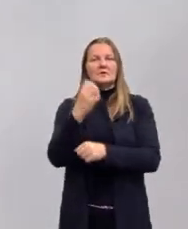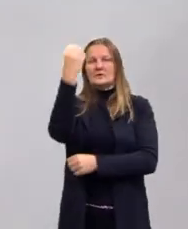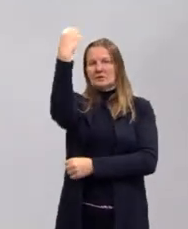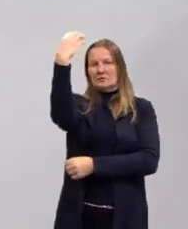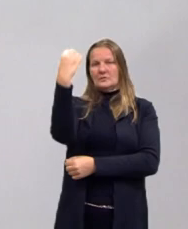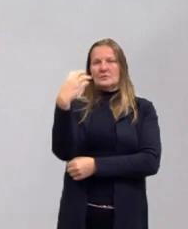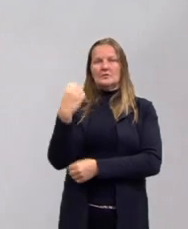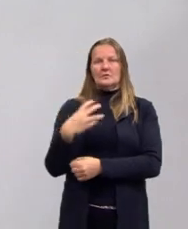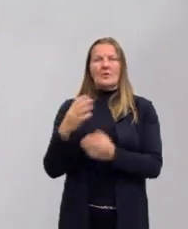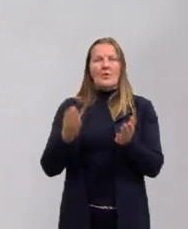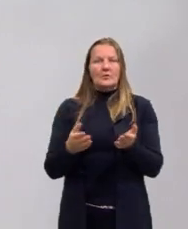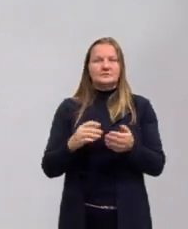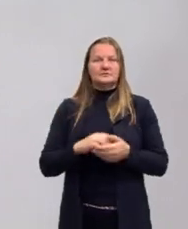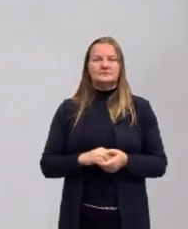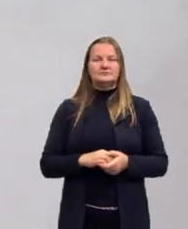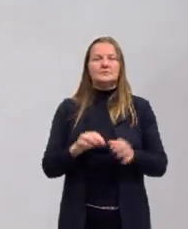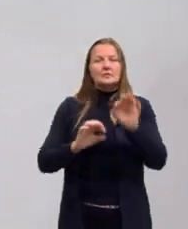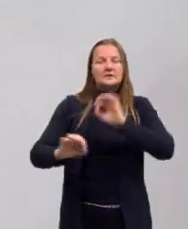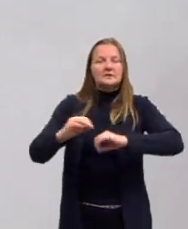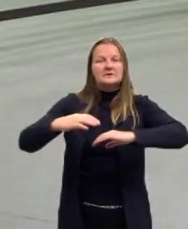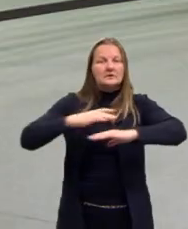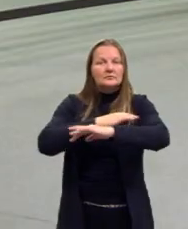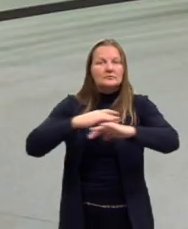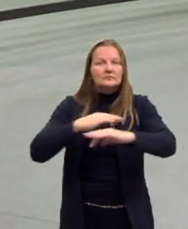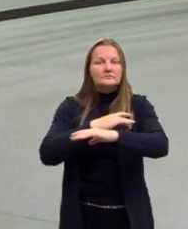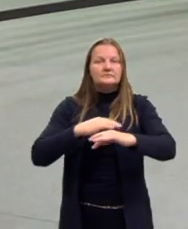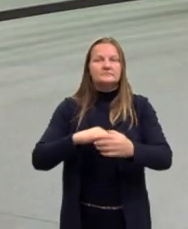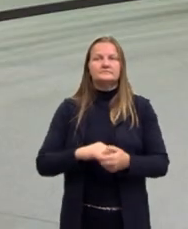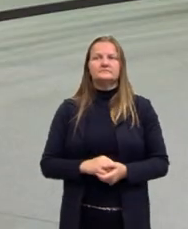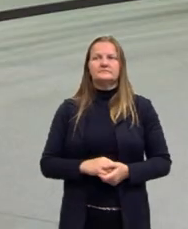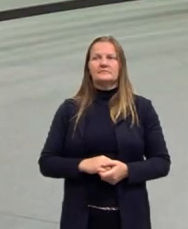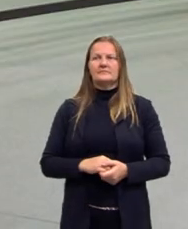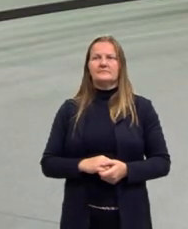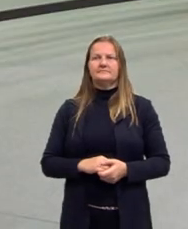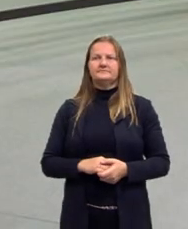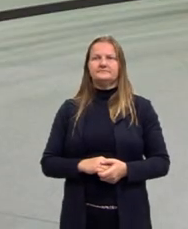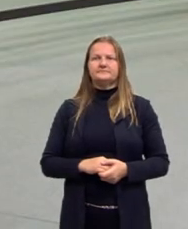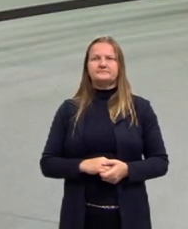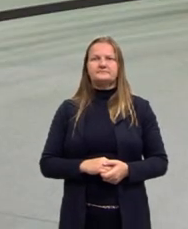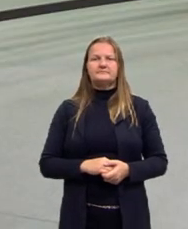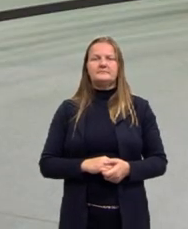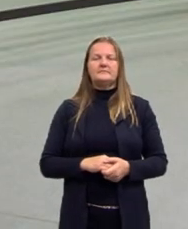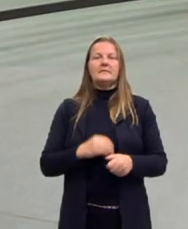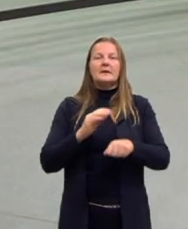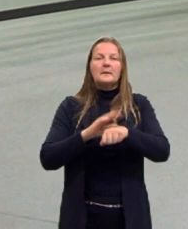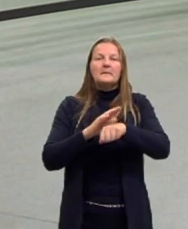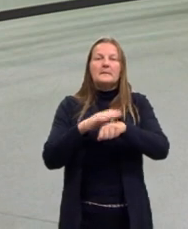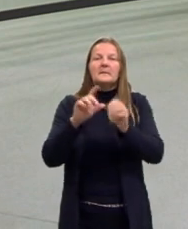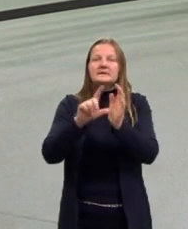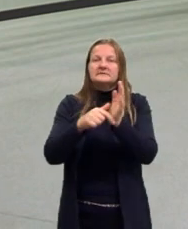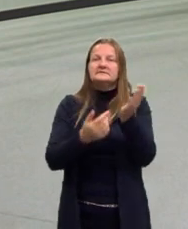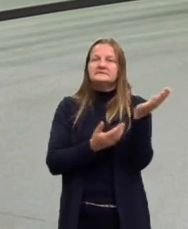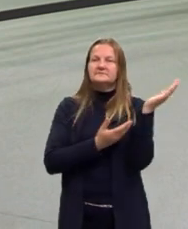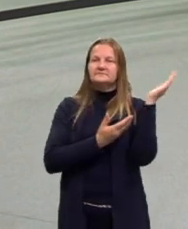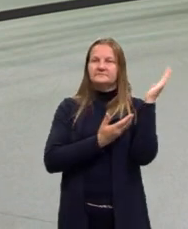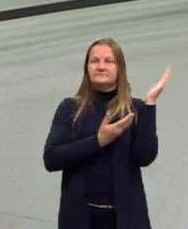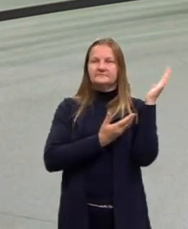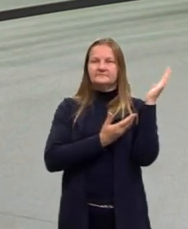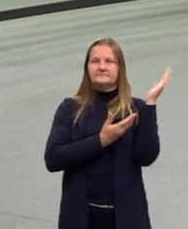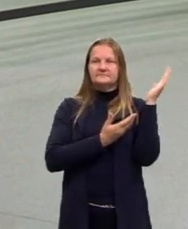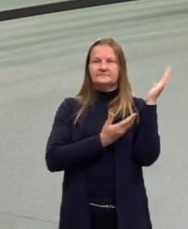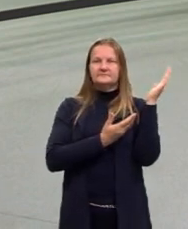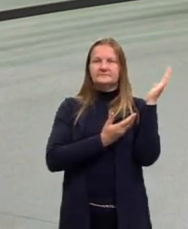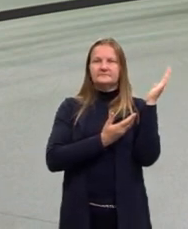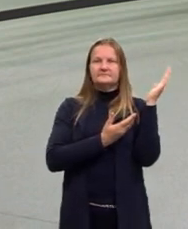semáforo que é o que hoje né organismo isso aí depois vamos ver